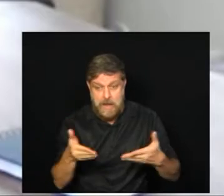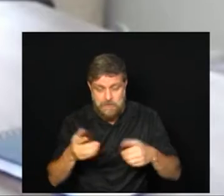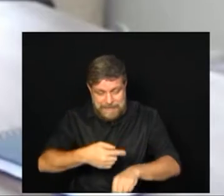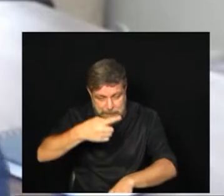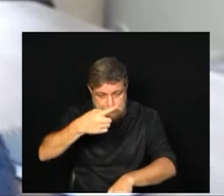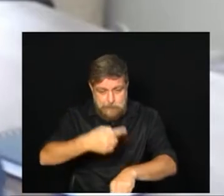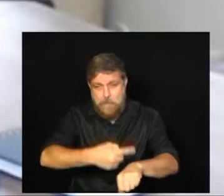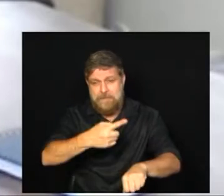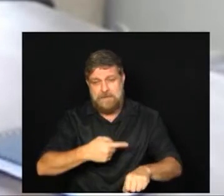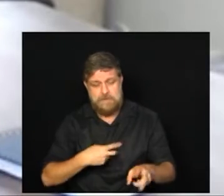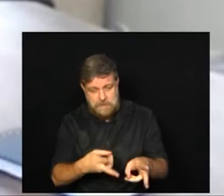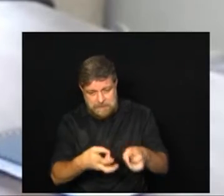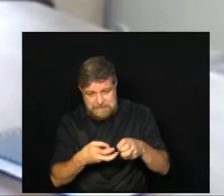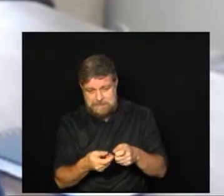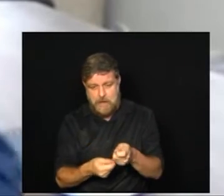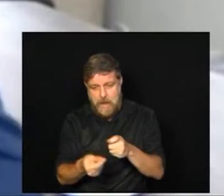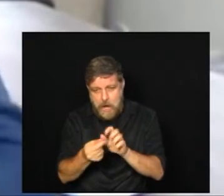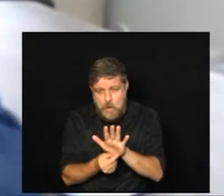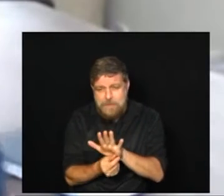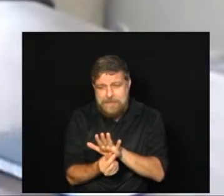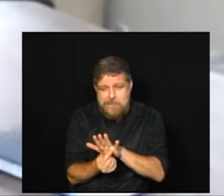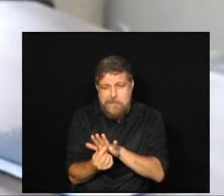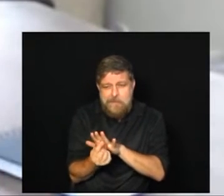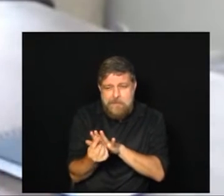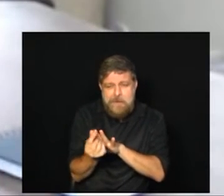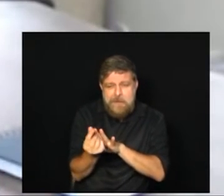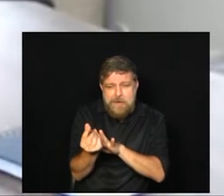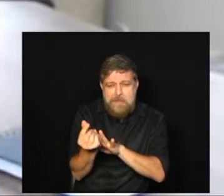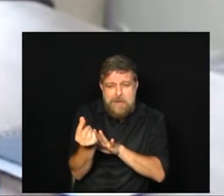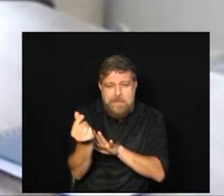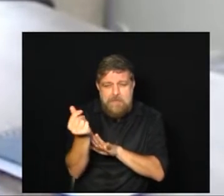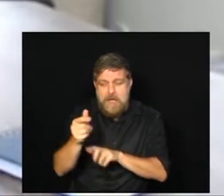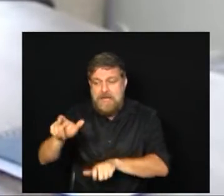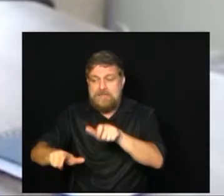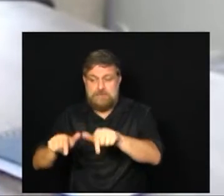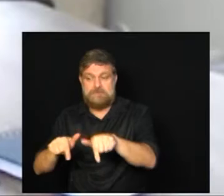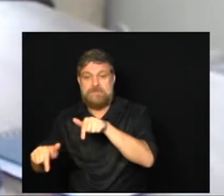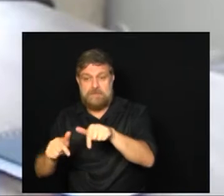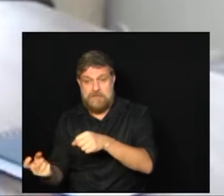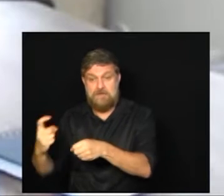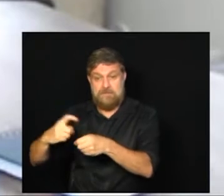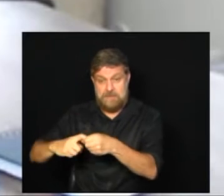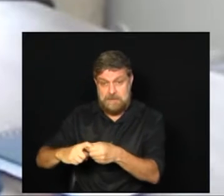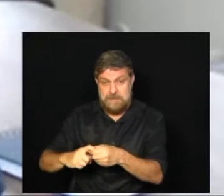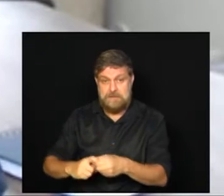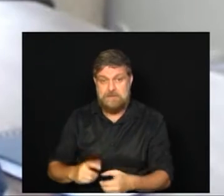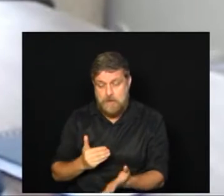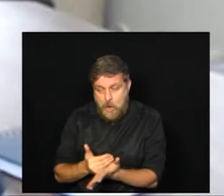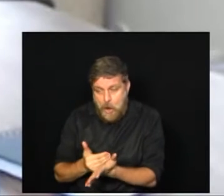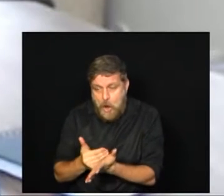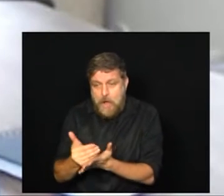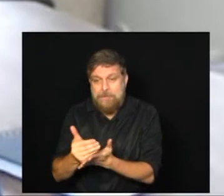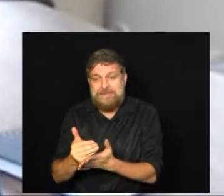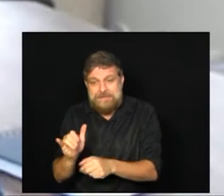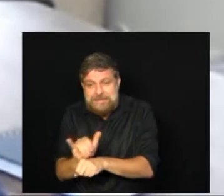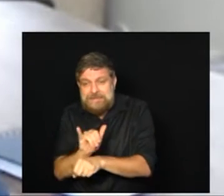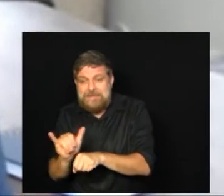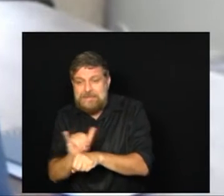momento, conforme a economia está voltada, as pessoas estão retomando o trabalho, elas estão começando a buscar